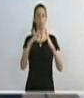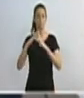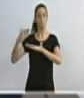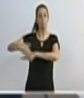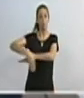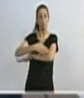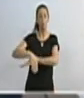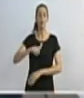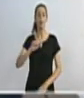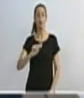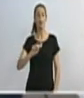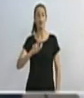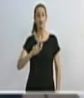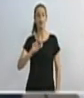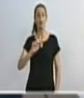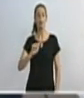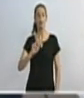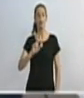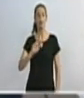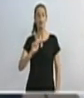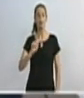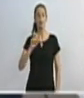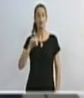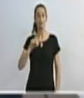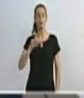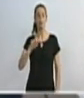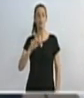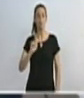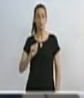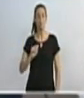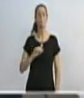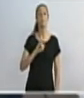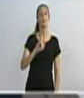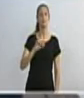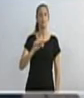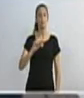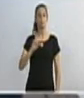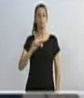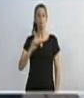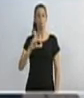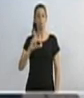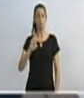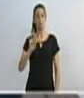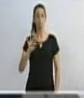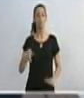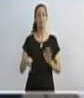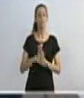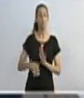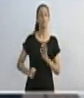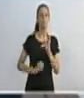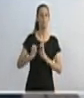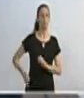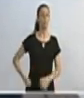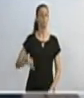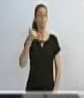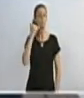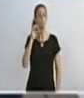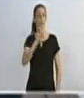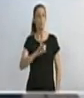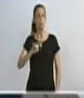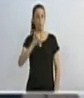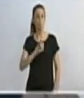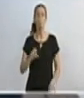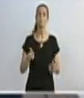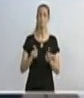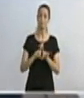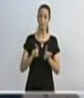Araranguá, senhora Isolete Marian, analista jurídica da OI, senhor João Beltrame, ex-vereador nesse ato, representando o